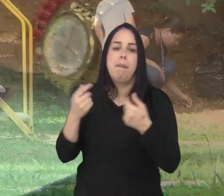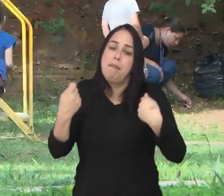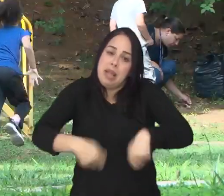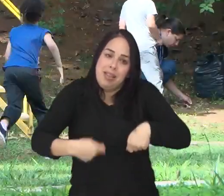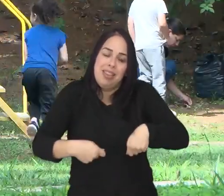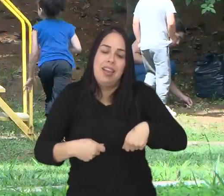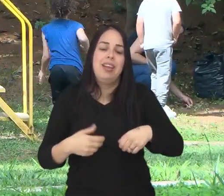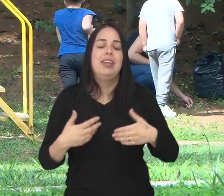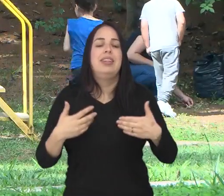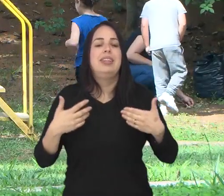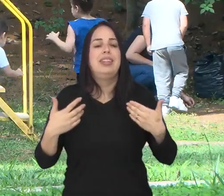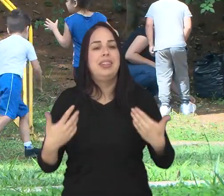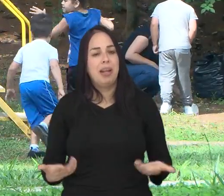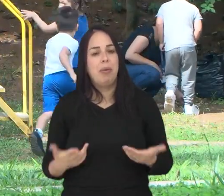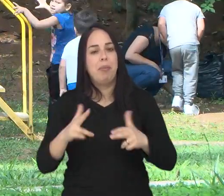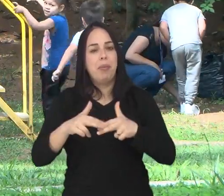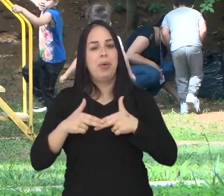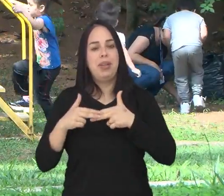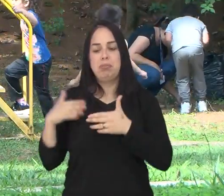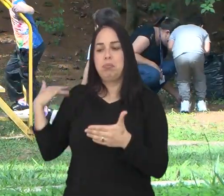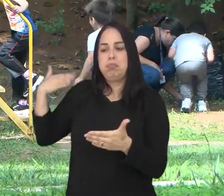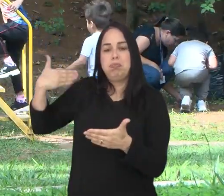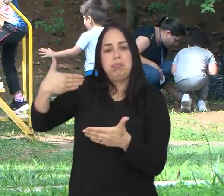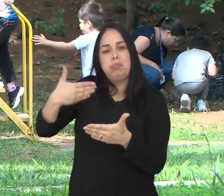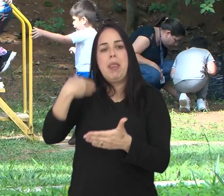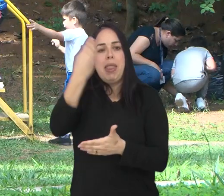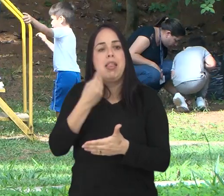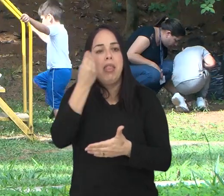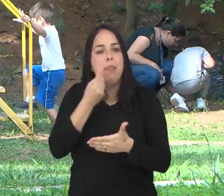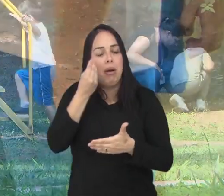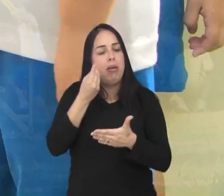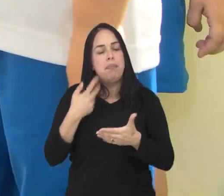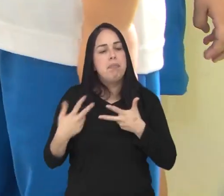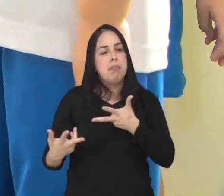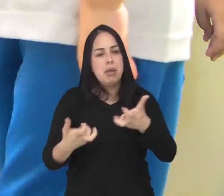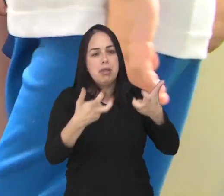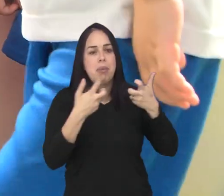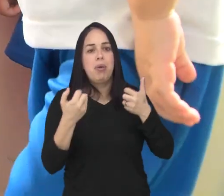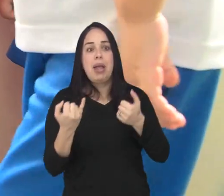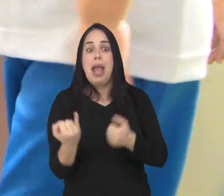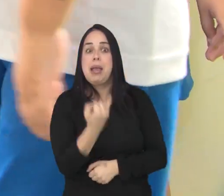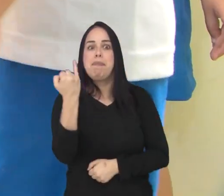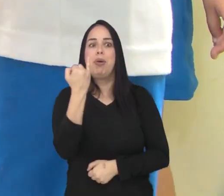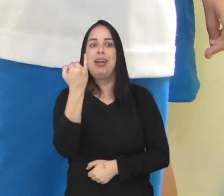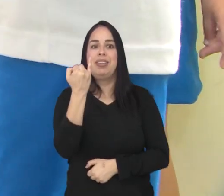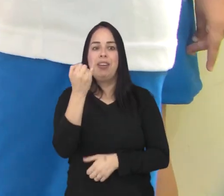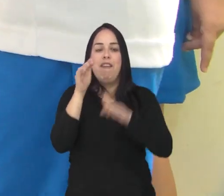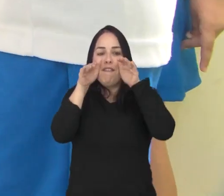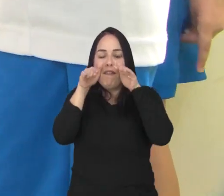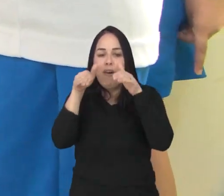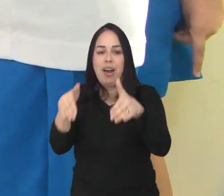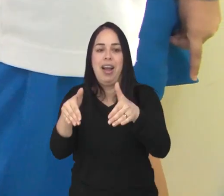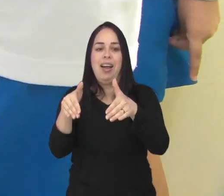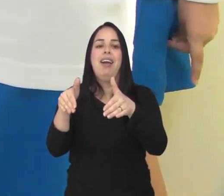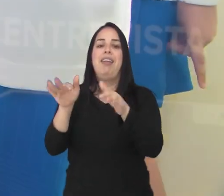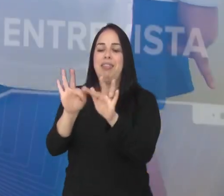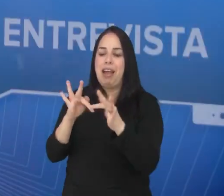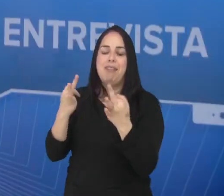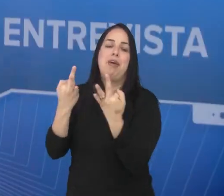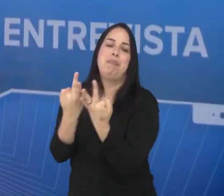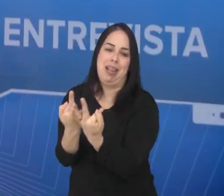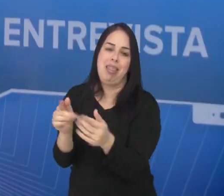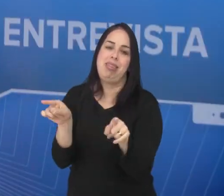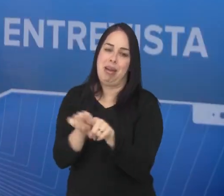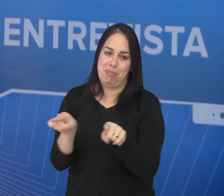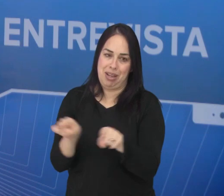essa realidade. E aí, nessa caminhada, a gente viu também que é de suma importância um olhar